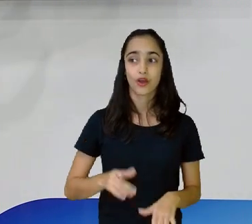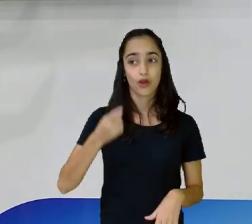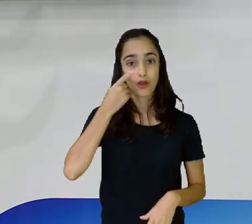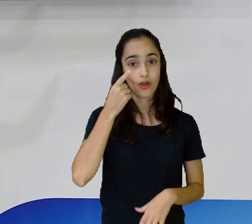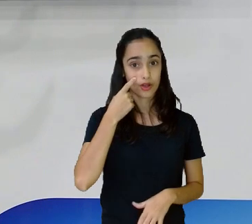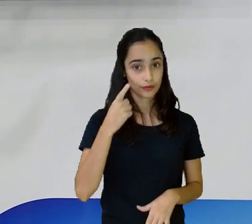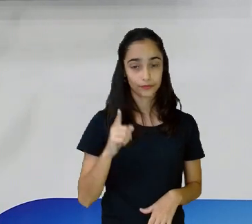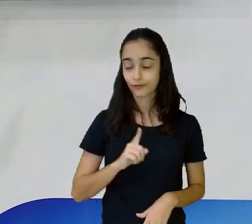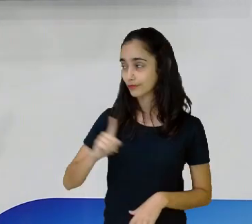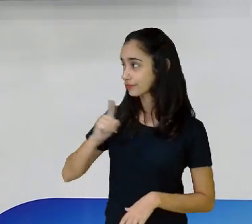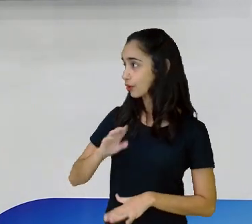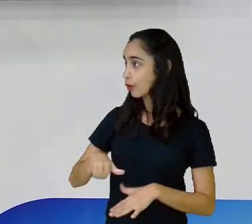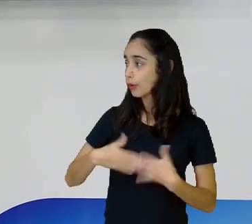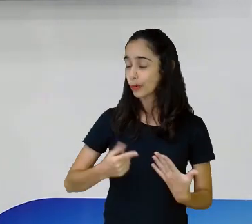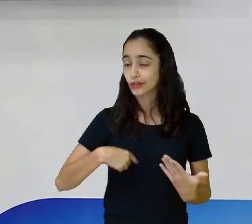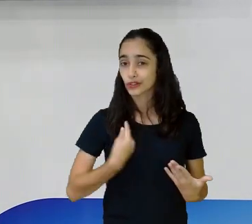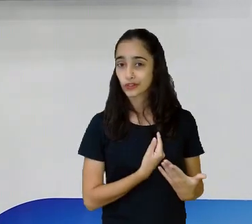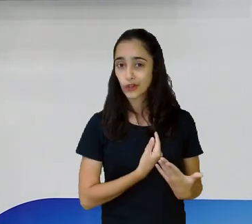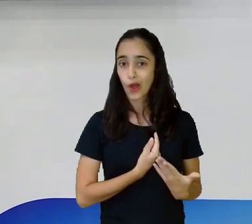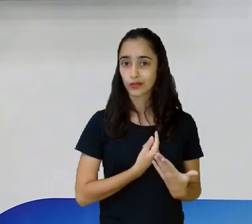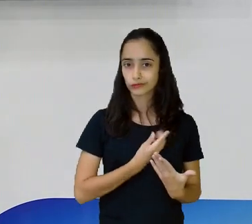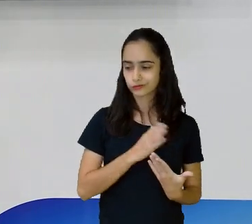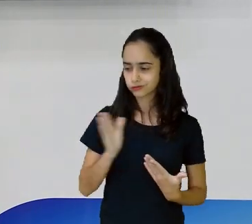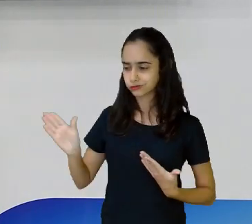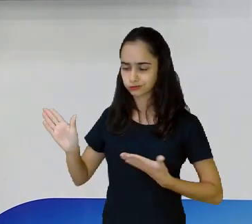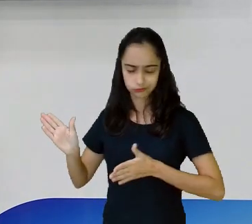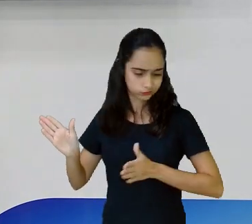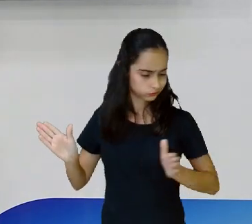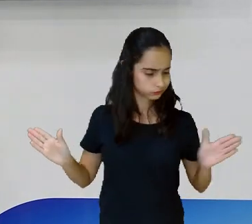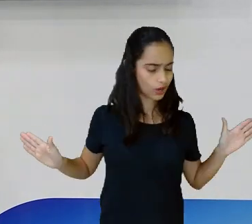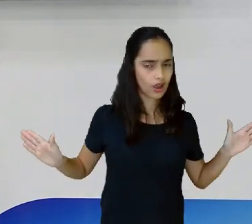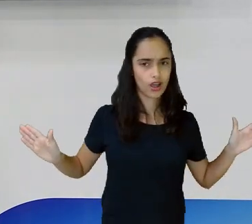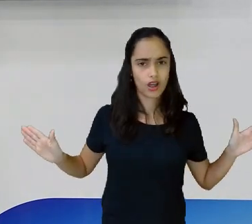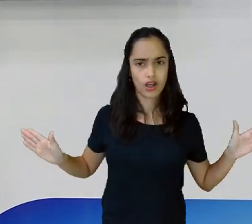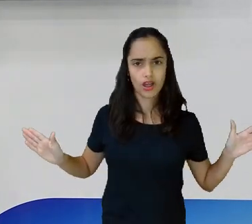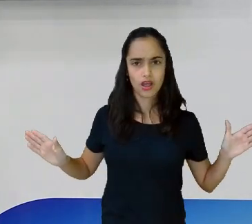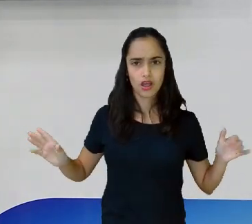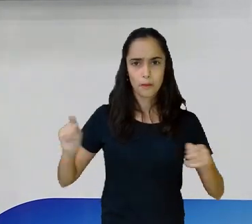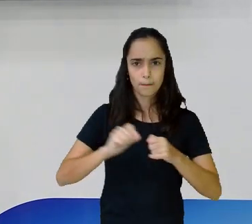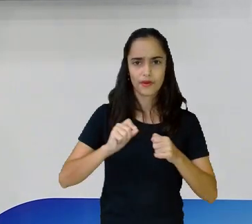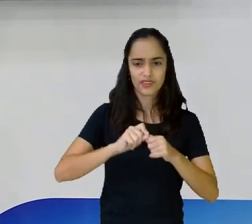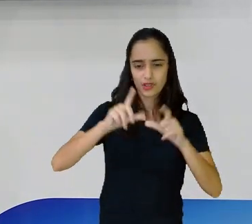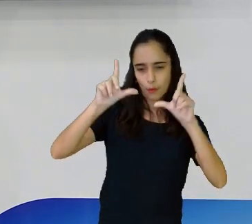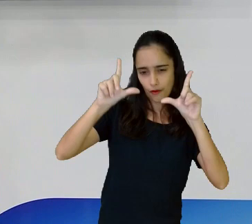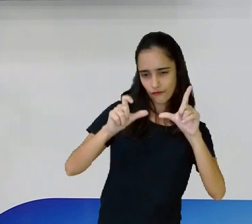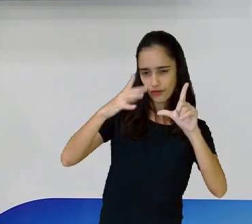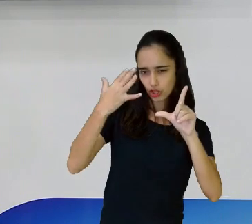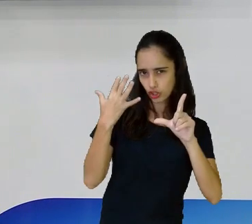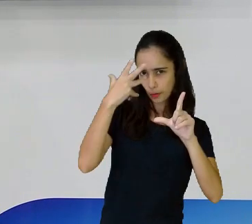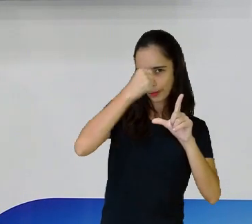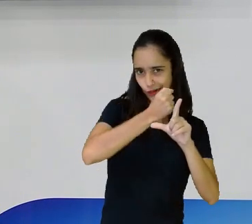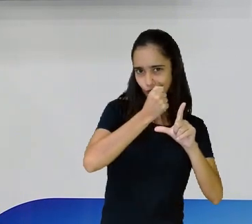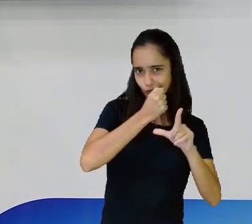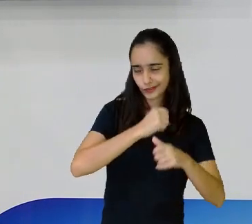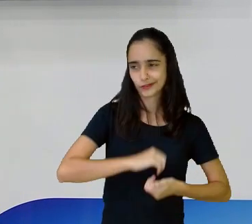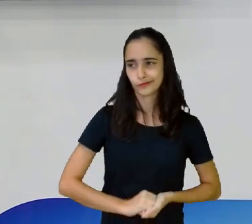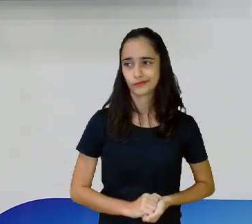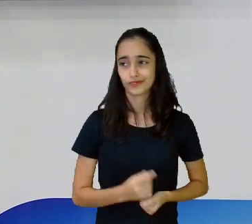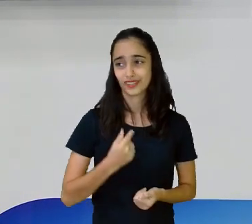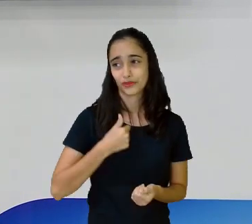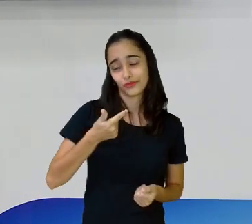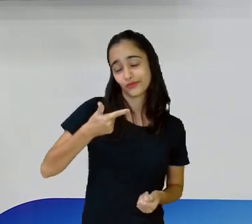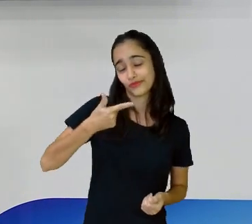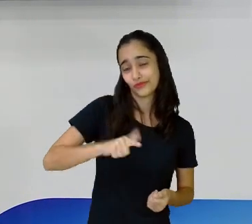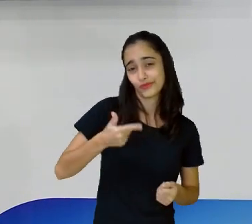abre os braços para tirar aquela foto bonita, ângulo raso, beleza? Eu não teria a